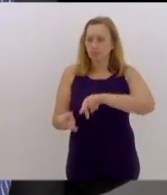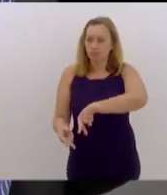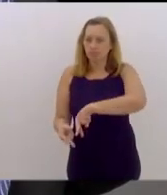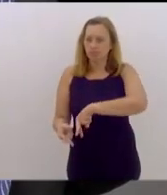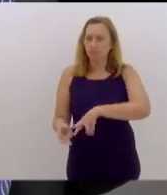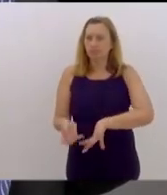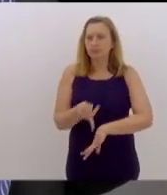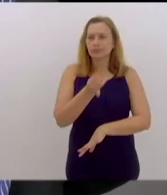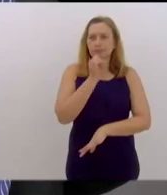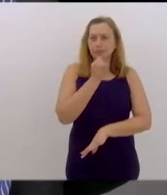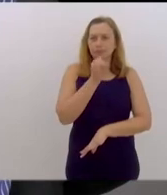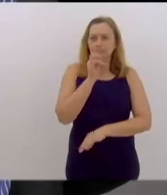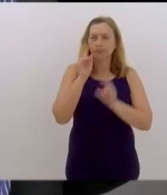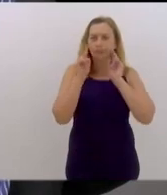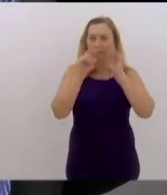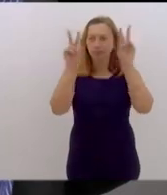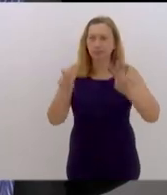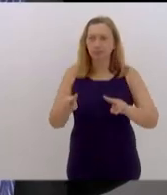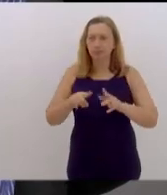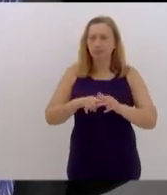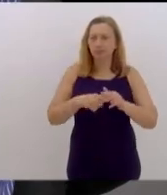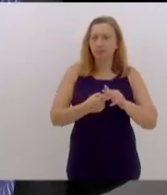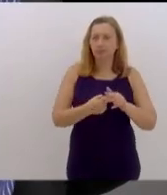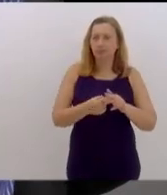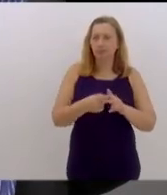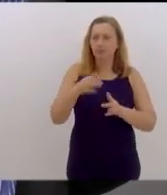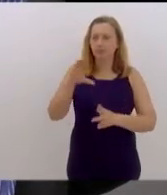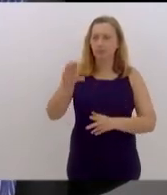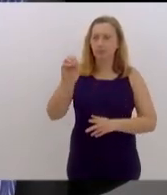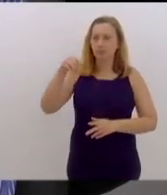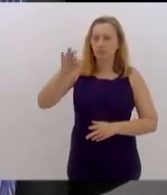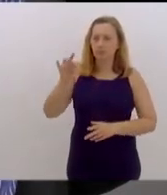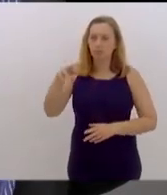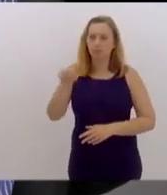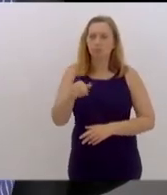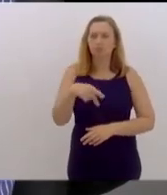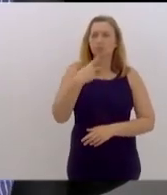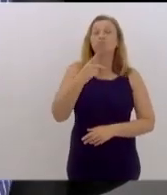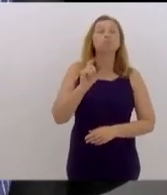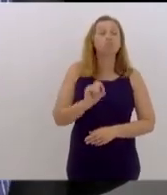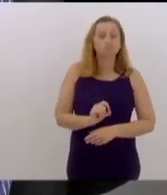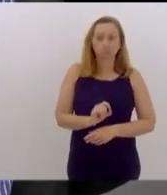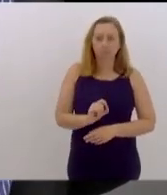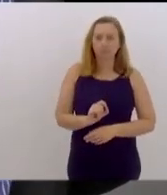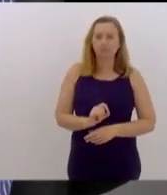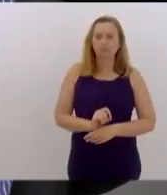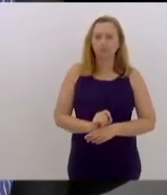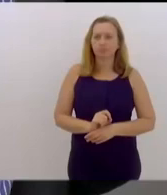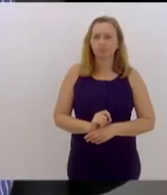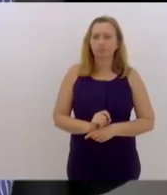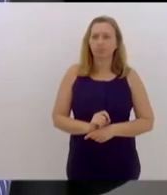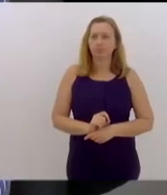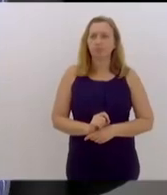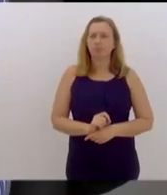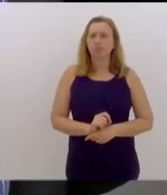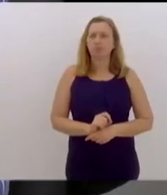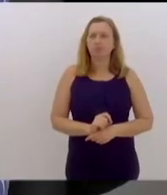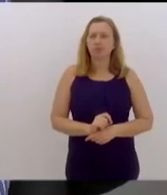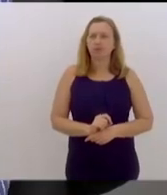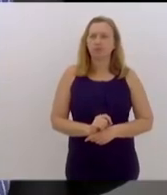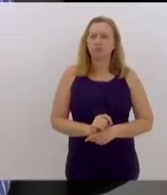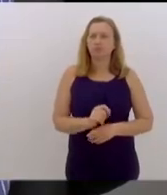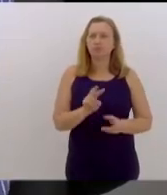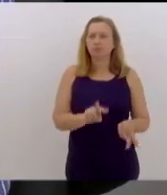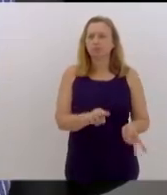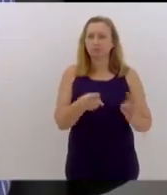medidas por exemplo visando um termo de ajuste de Conduta o que que eu quero dizer com isso é eu quero que essas